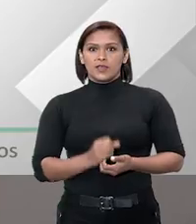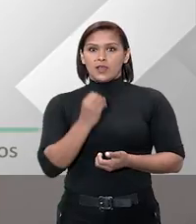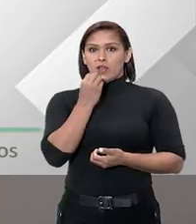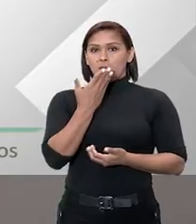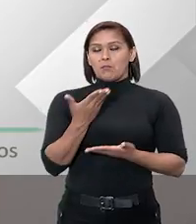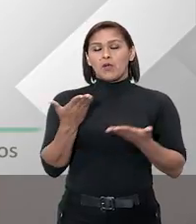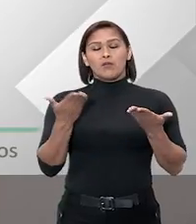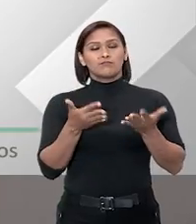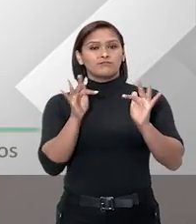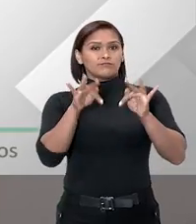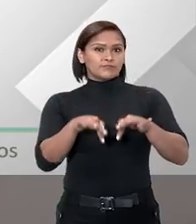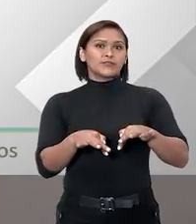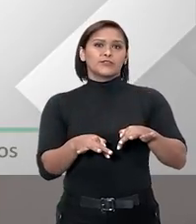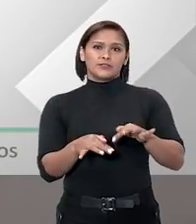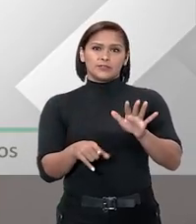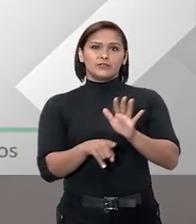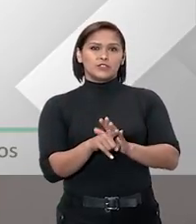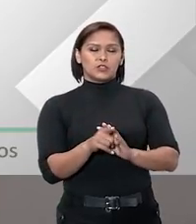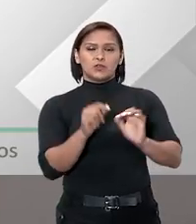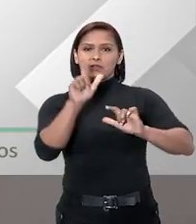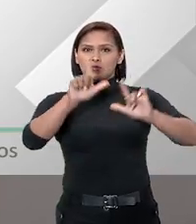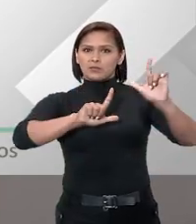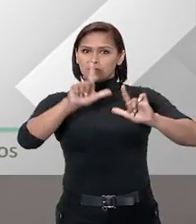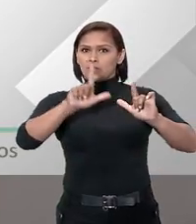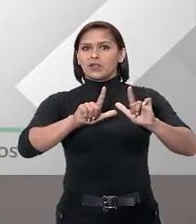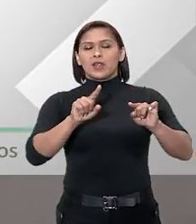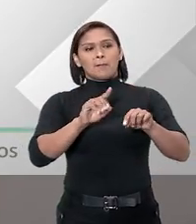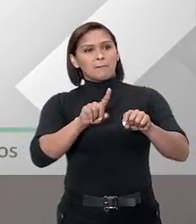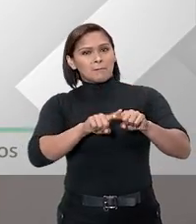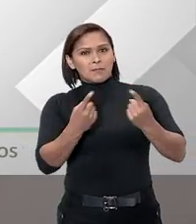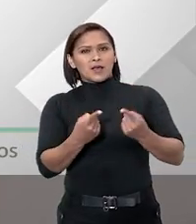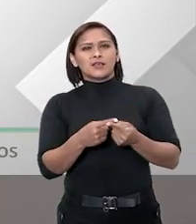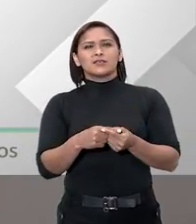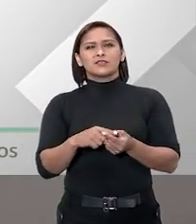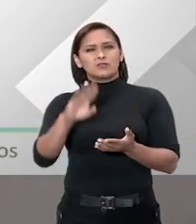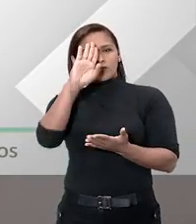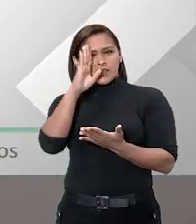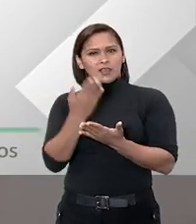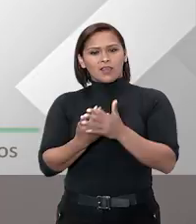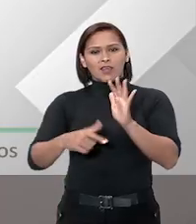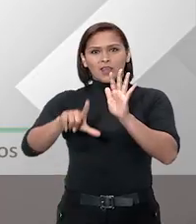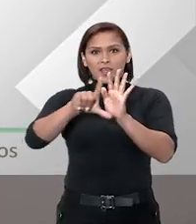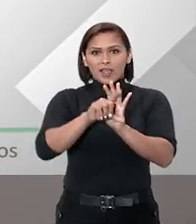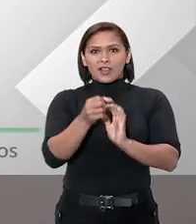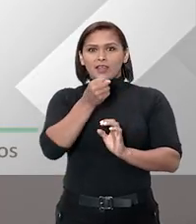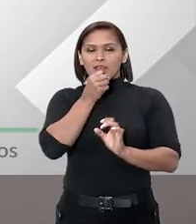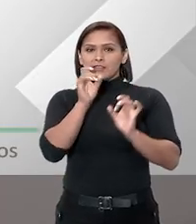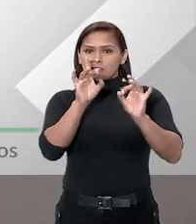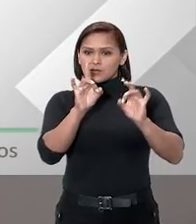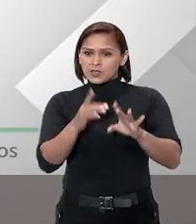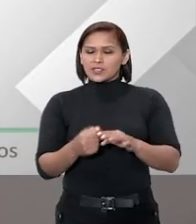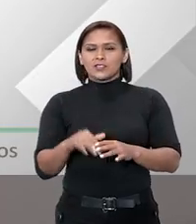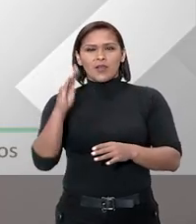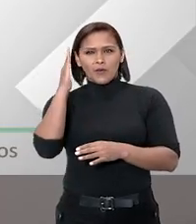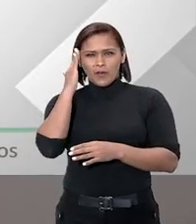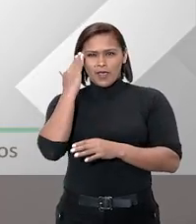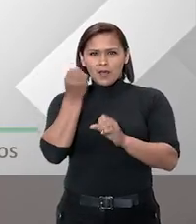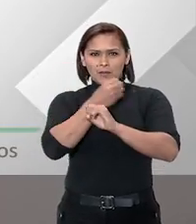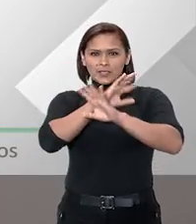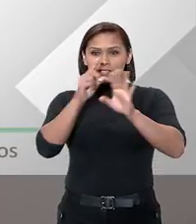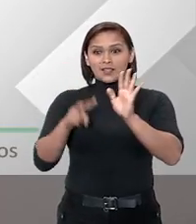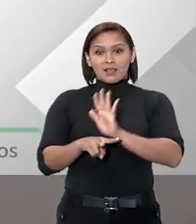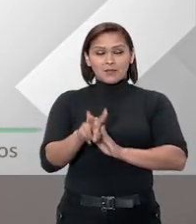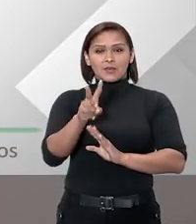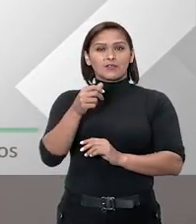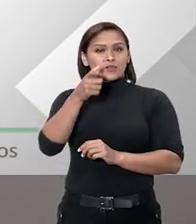Bem, infelizmente chegamos ao fim do nosso programa, mas a gente espera que a Lei de Depoimentos Especiais tenha ficado mais clara para